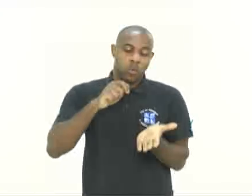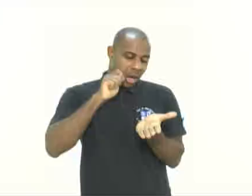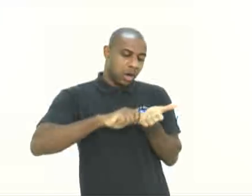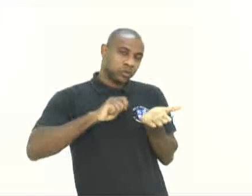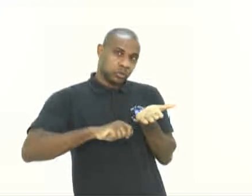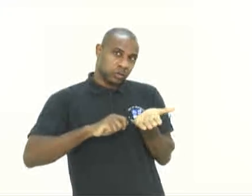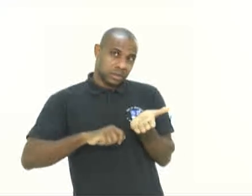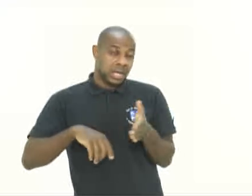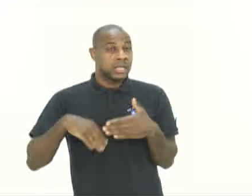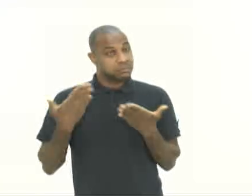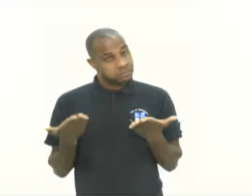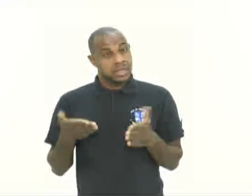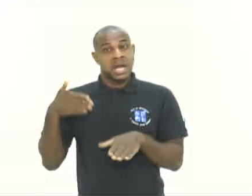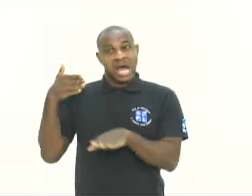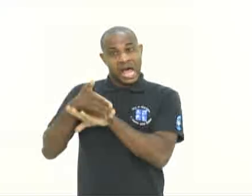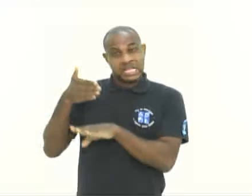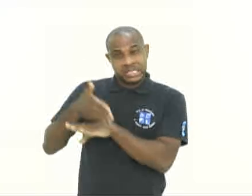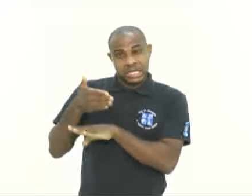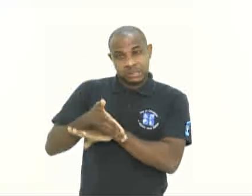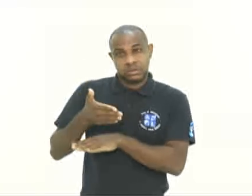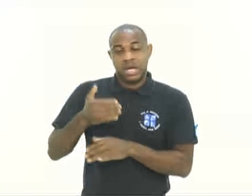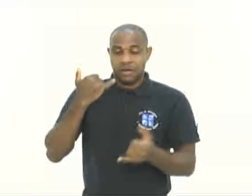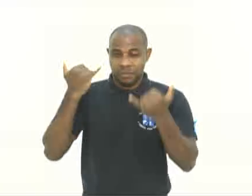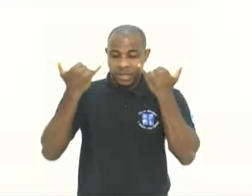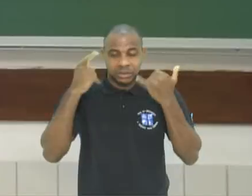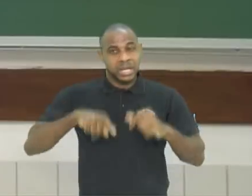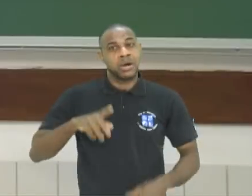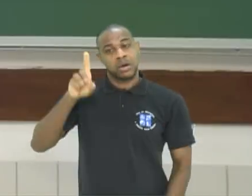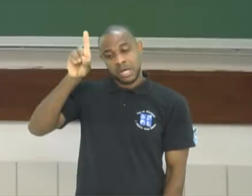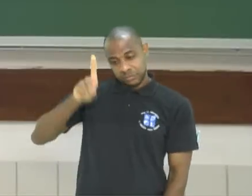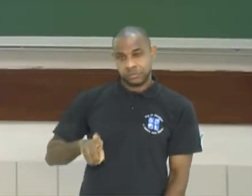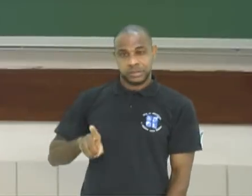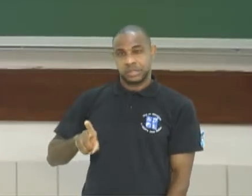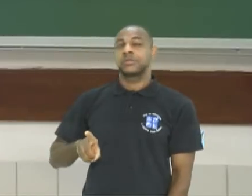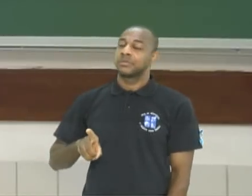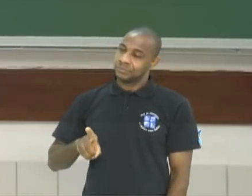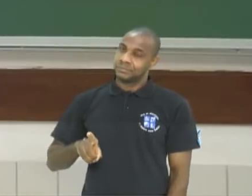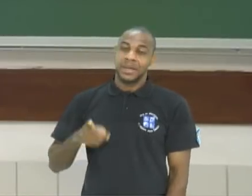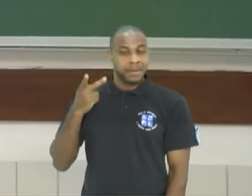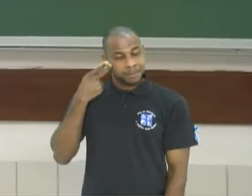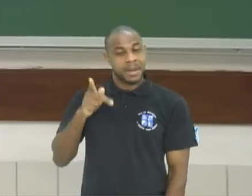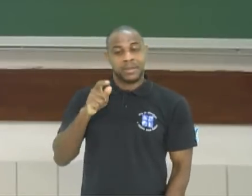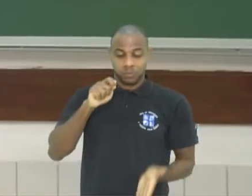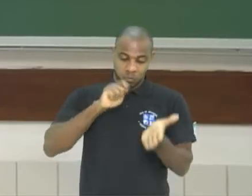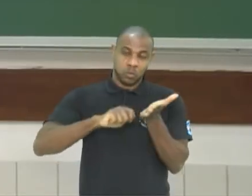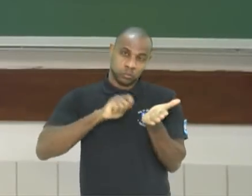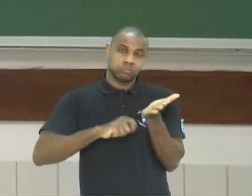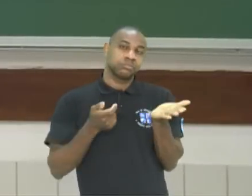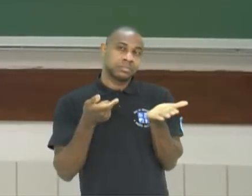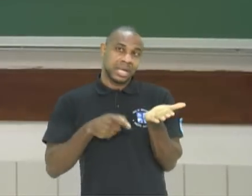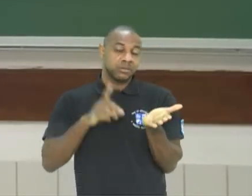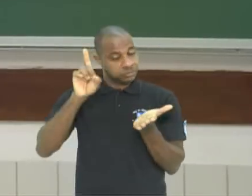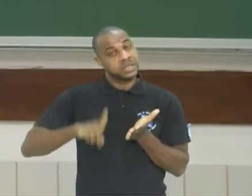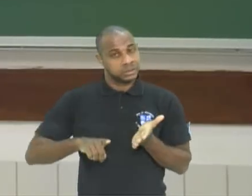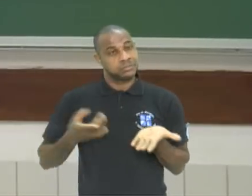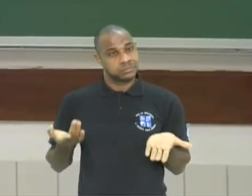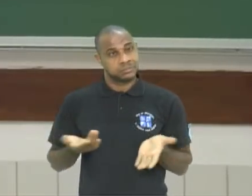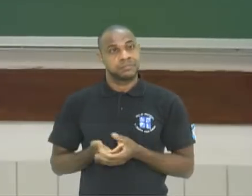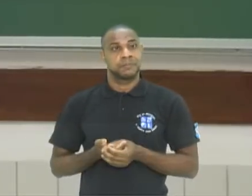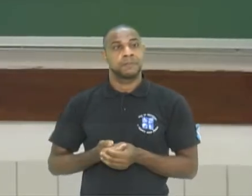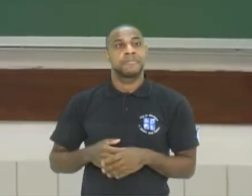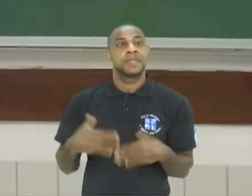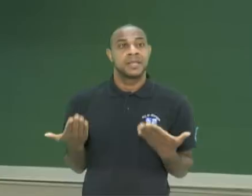à informação seja um direito, então, ó, para o autor, o acesso à informação é um direito. No